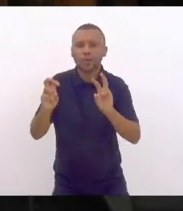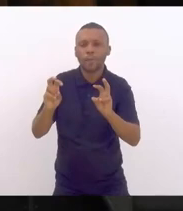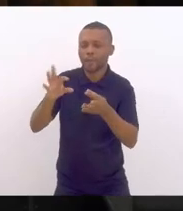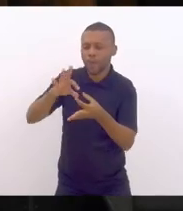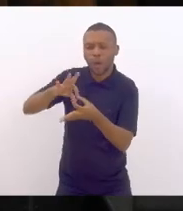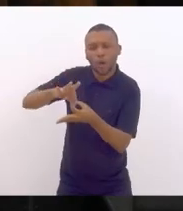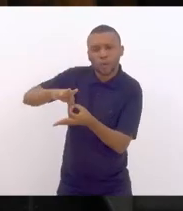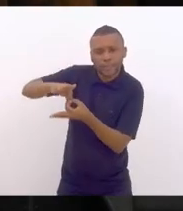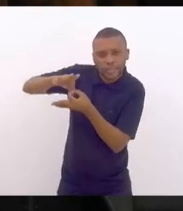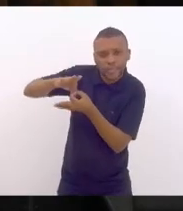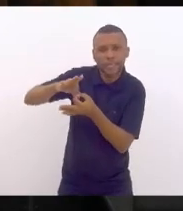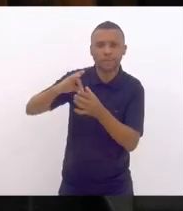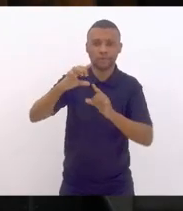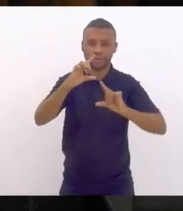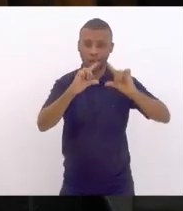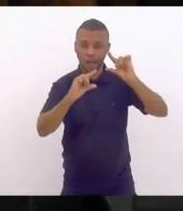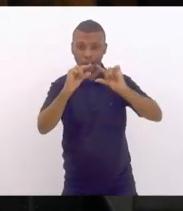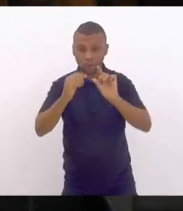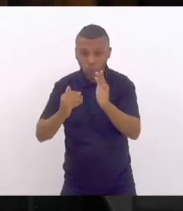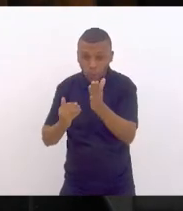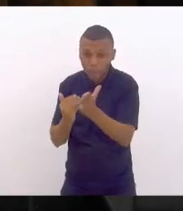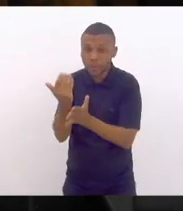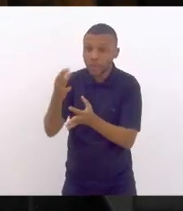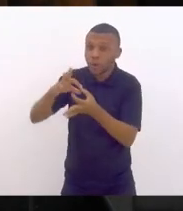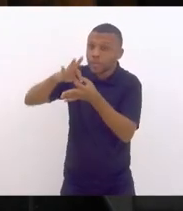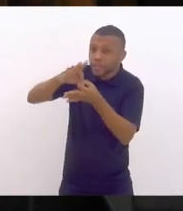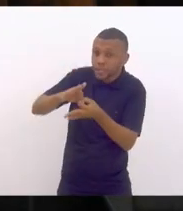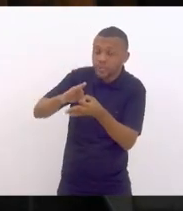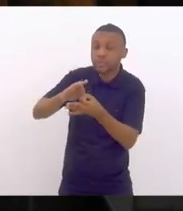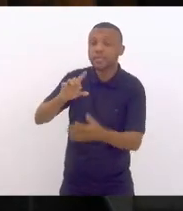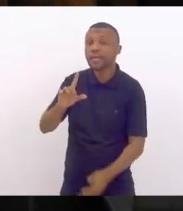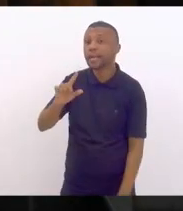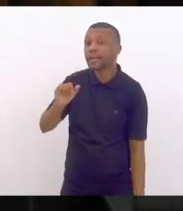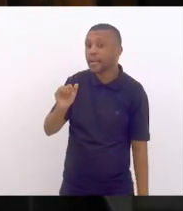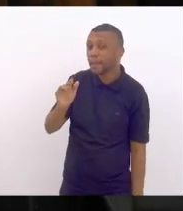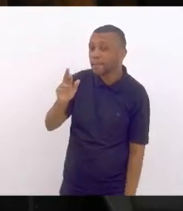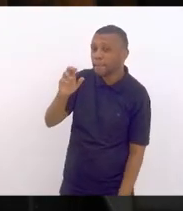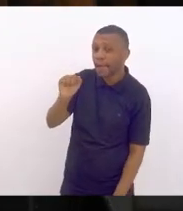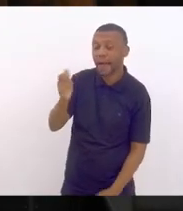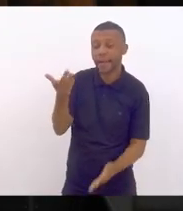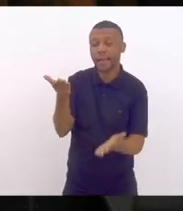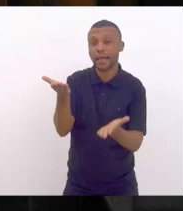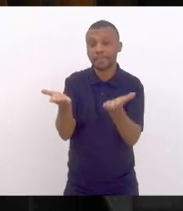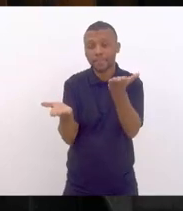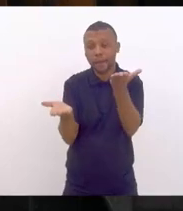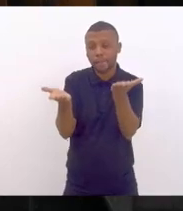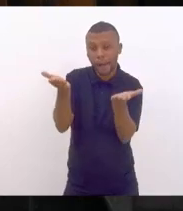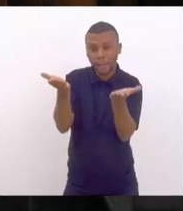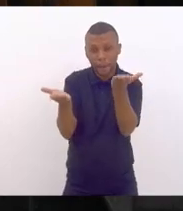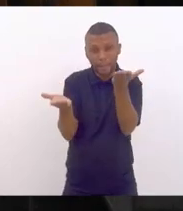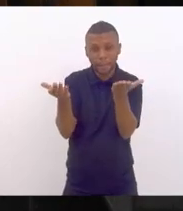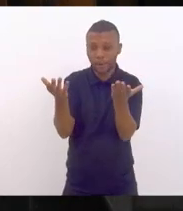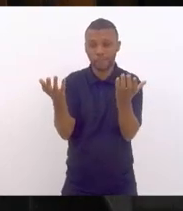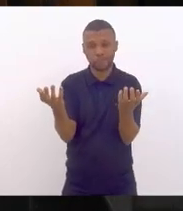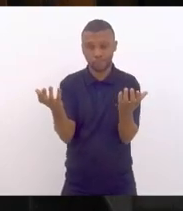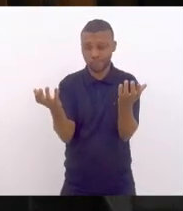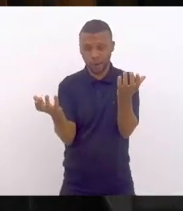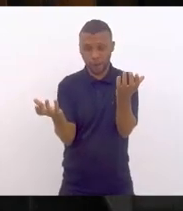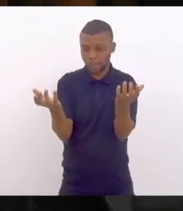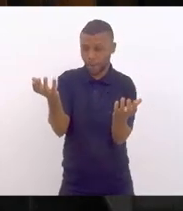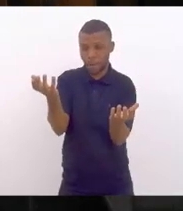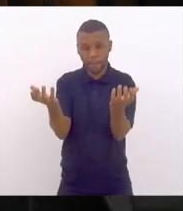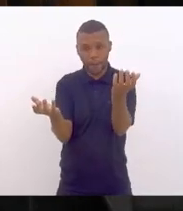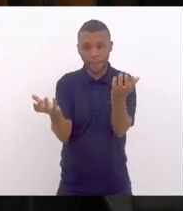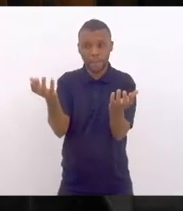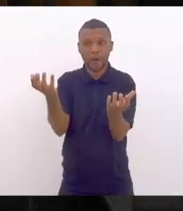se inicia o signo de Libra aquelas duas balanças que representa